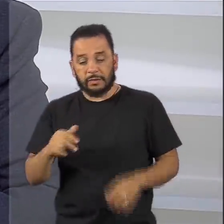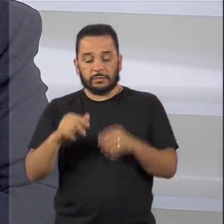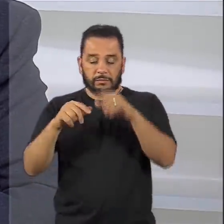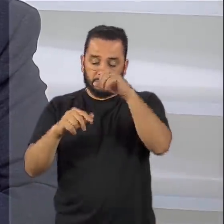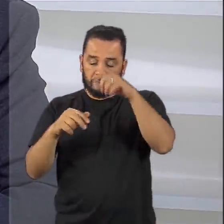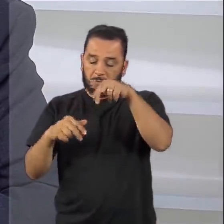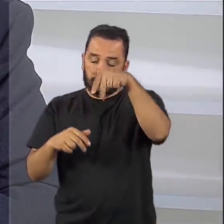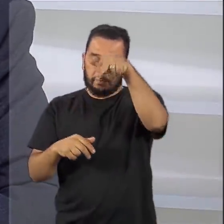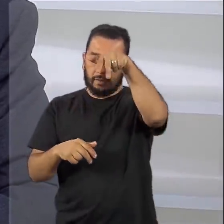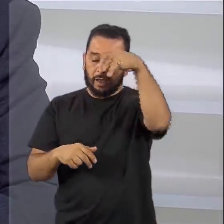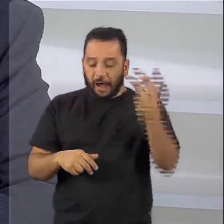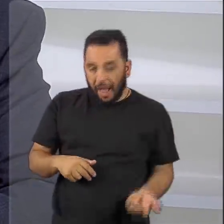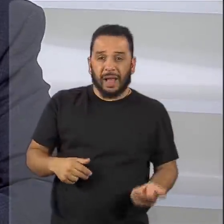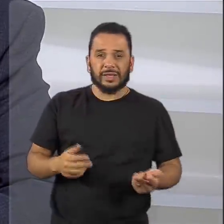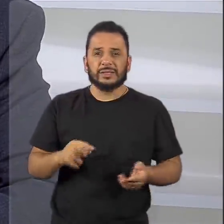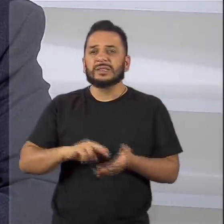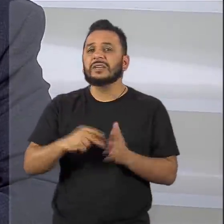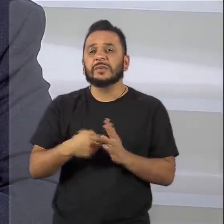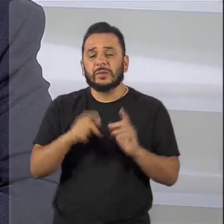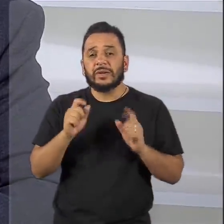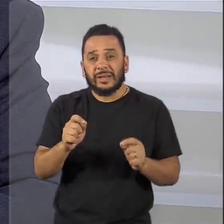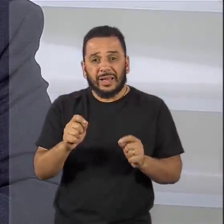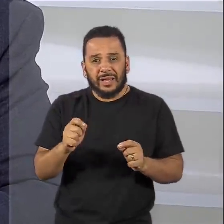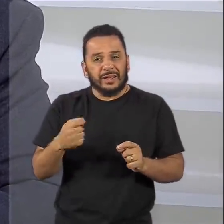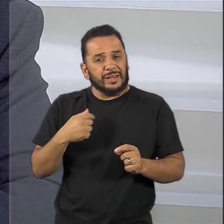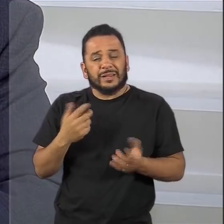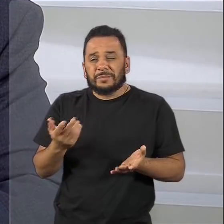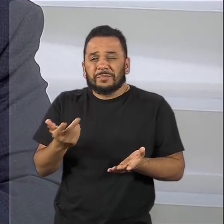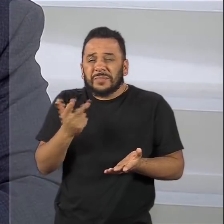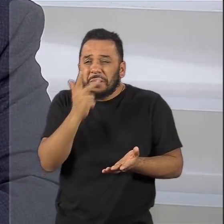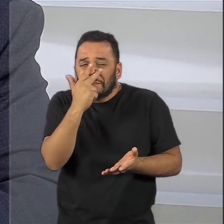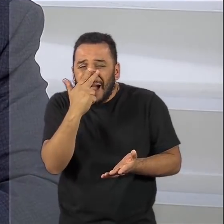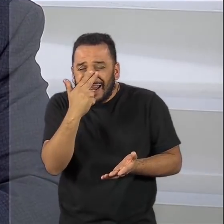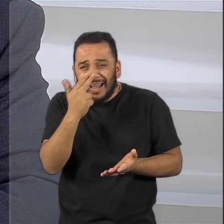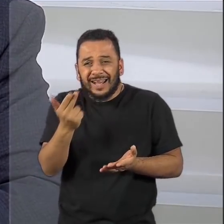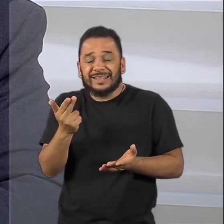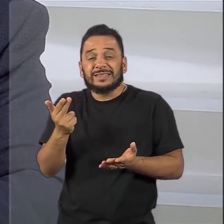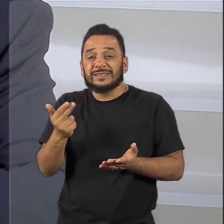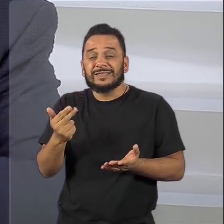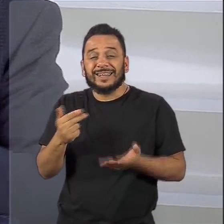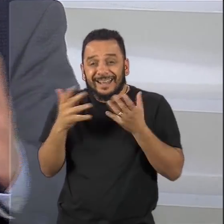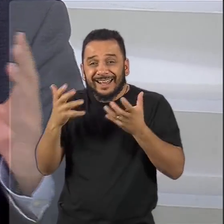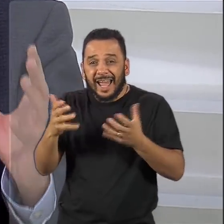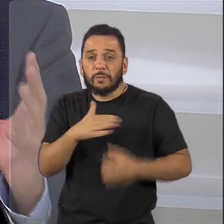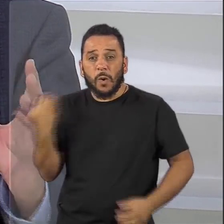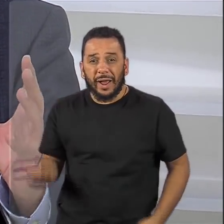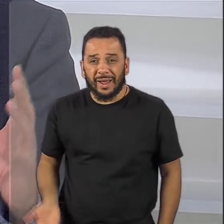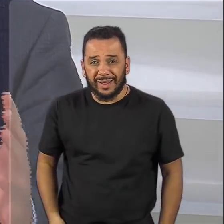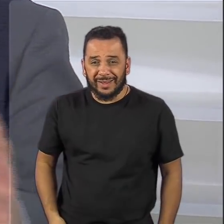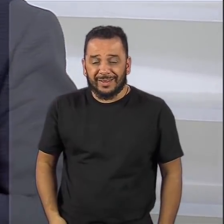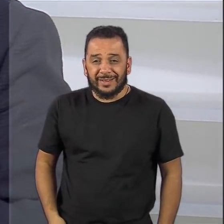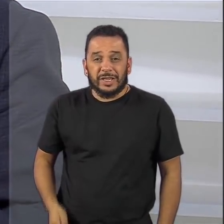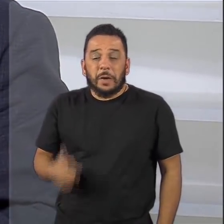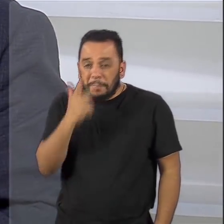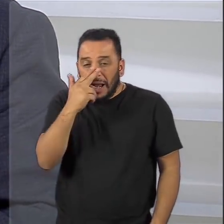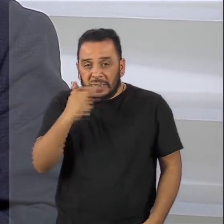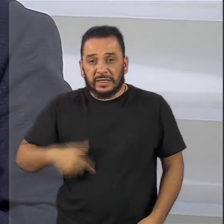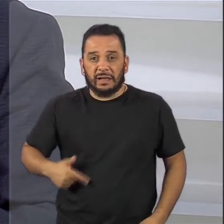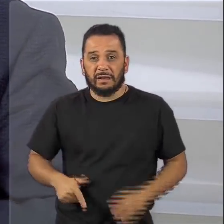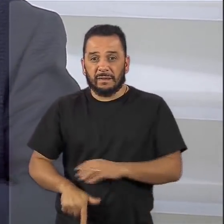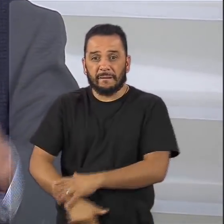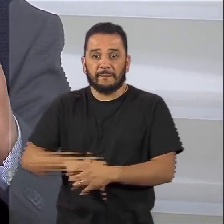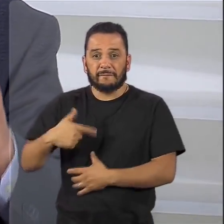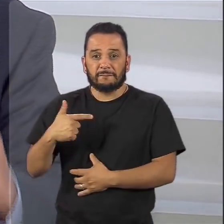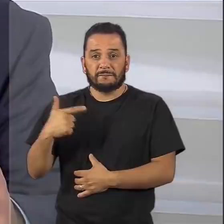alguém do grupo dele, que ele parece, ele tem o síndrome do suicida, o cara que está pronto para dar um tiro na própria cabeça a qualquer